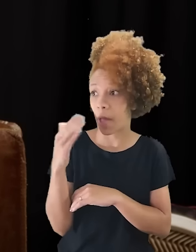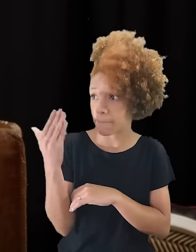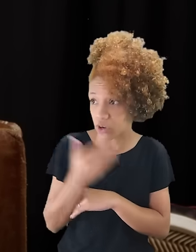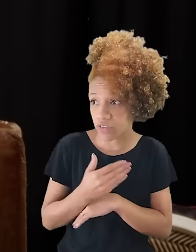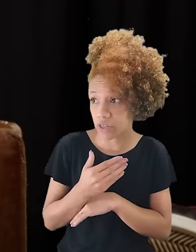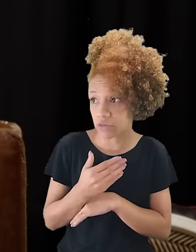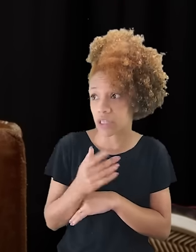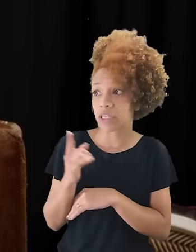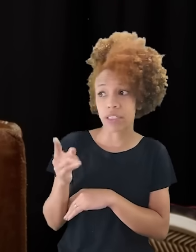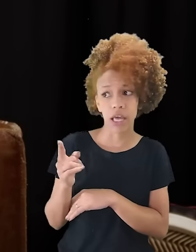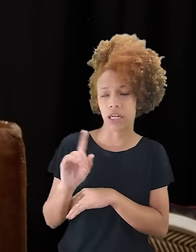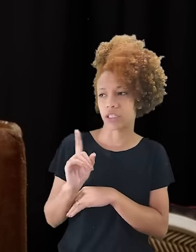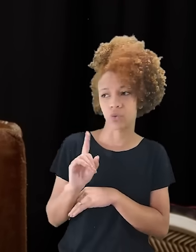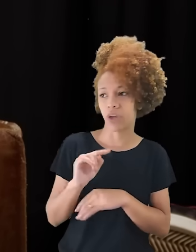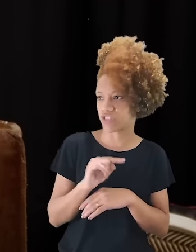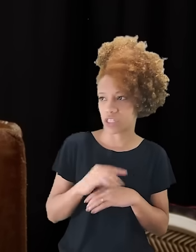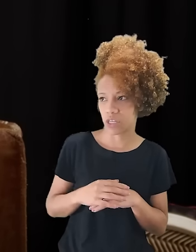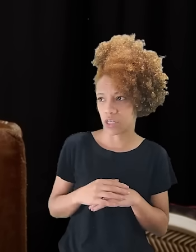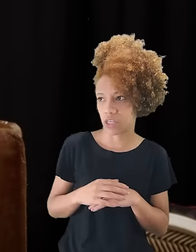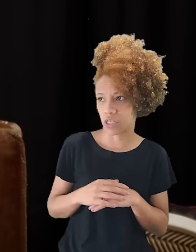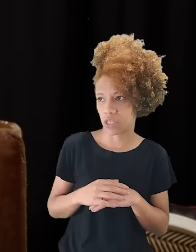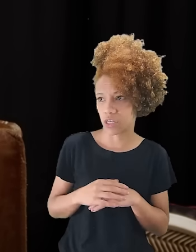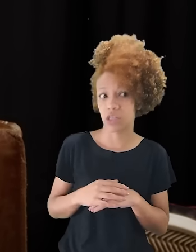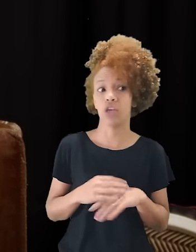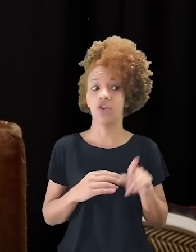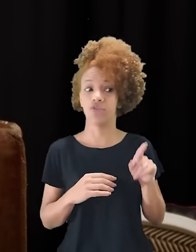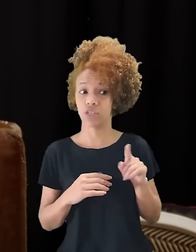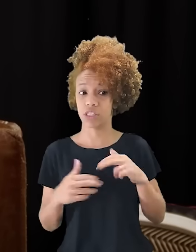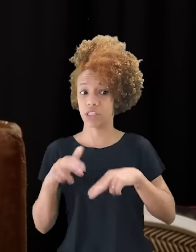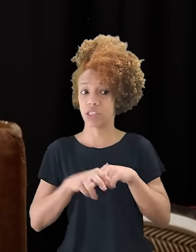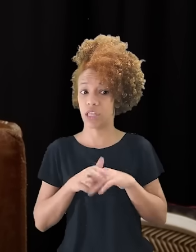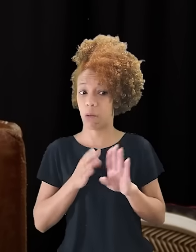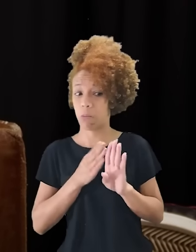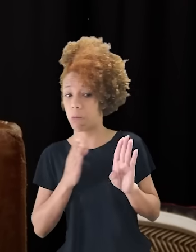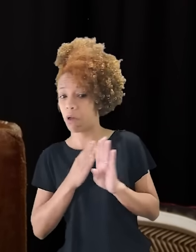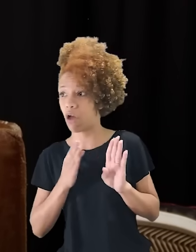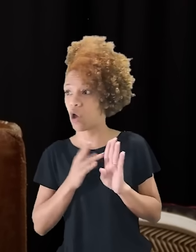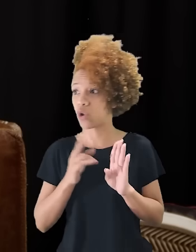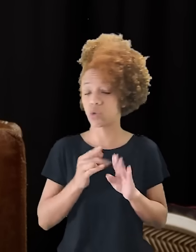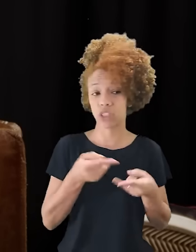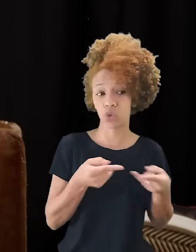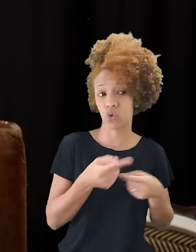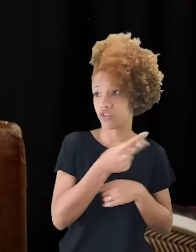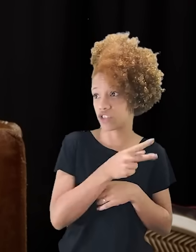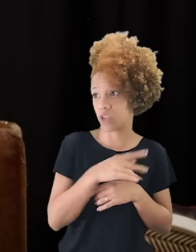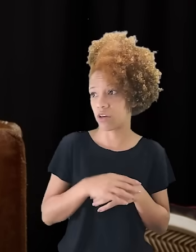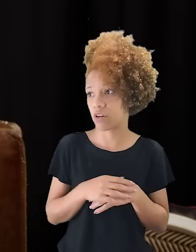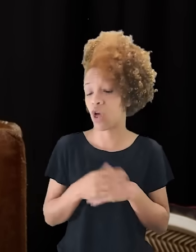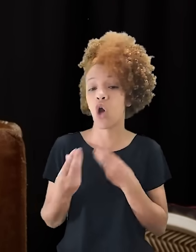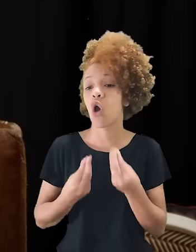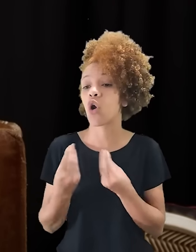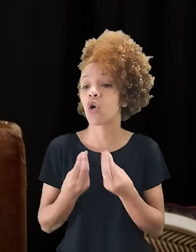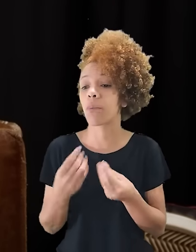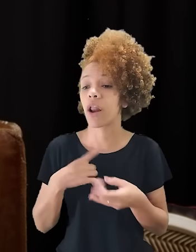provando que é ela que não é você que tipo você entrou de penetra usando o convite dela aí o cara perguntou